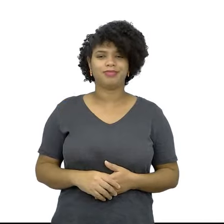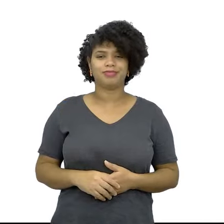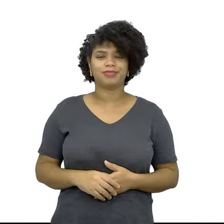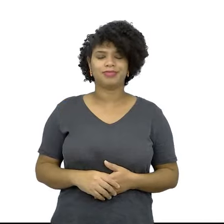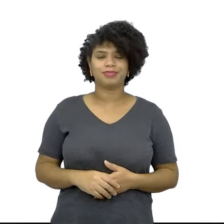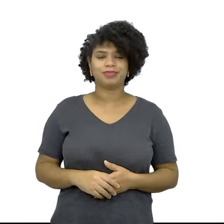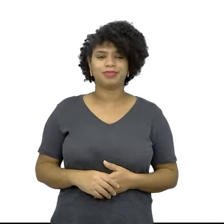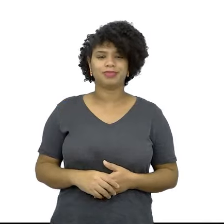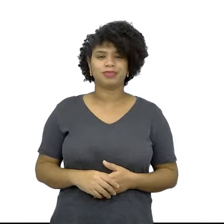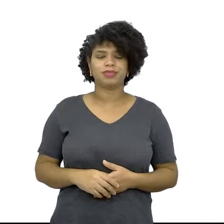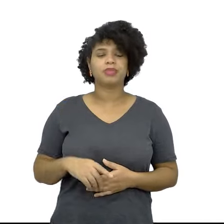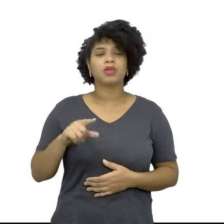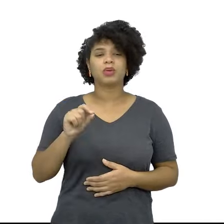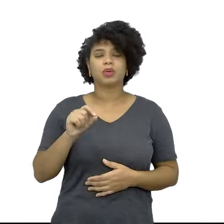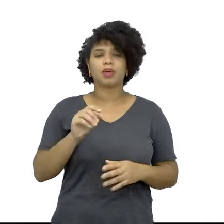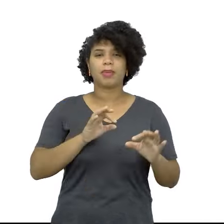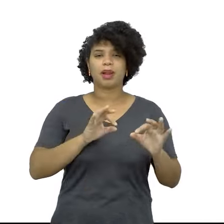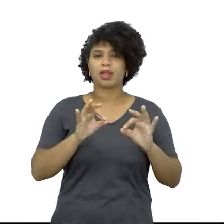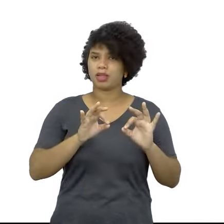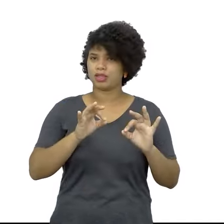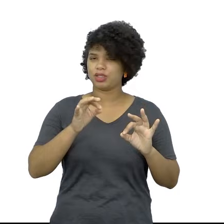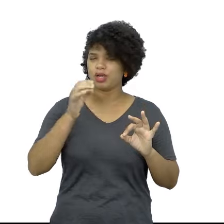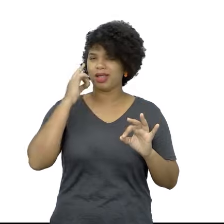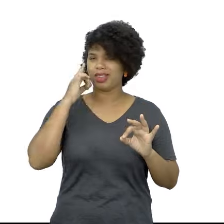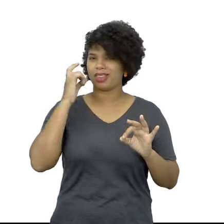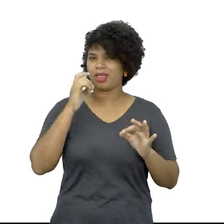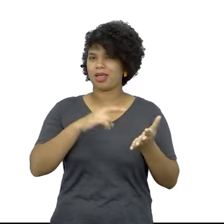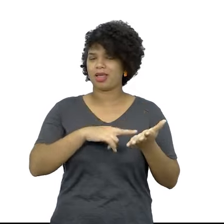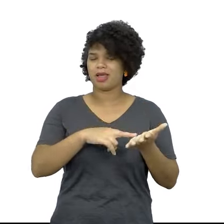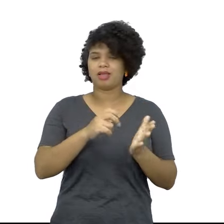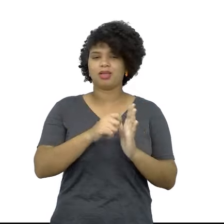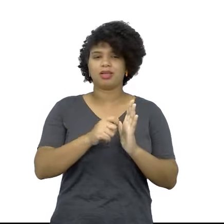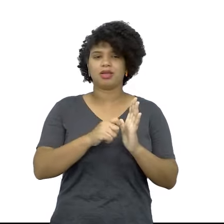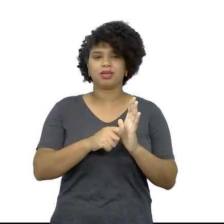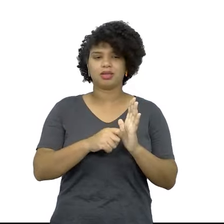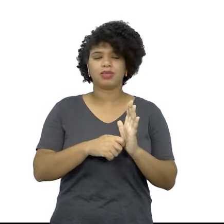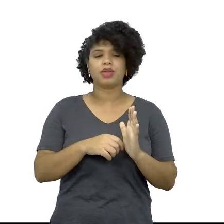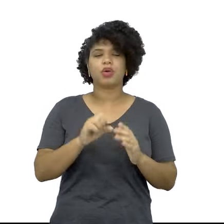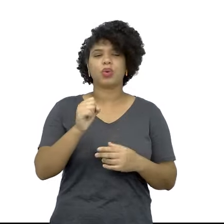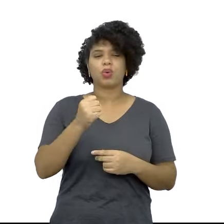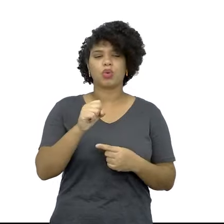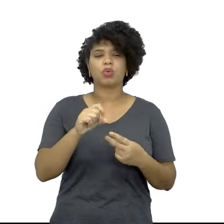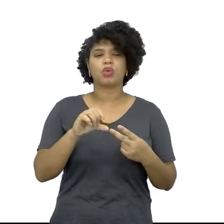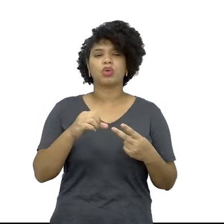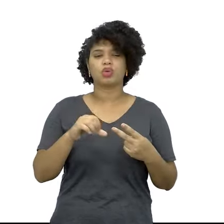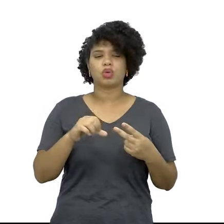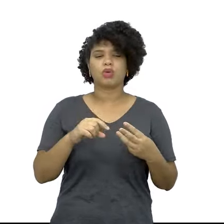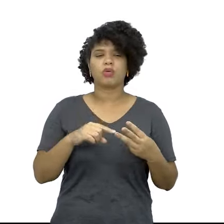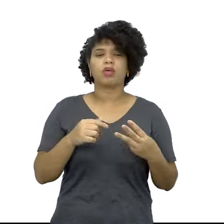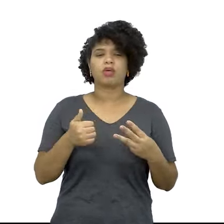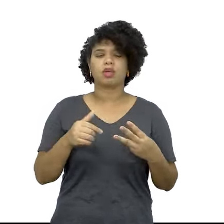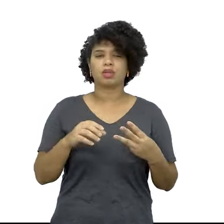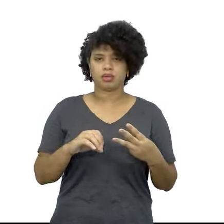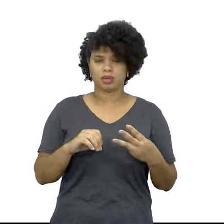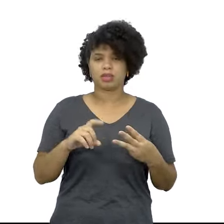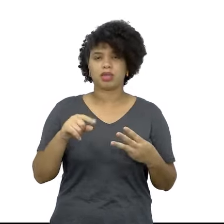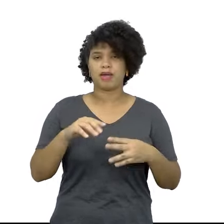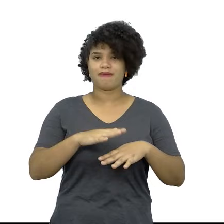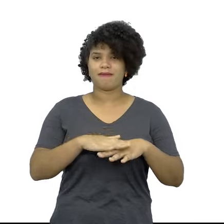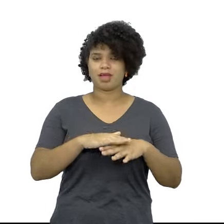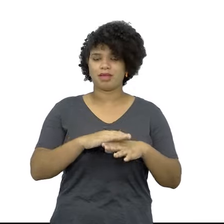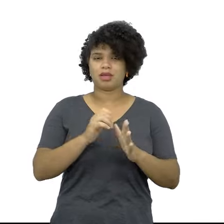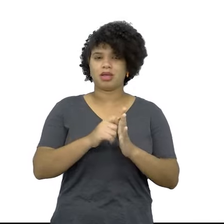da planejando a escrita de uma carta, né? A aula 8, 9 e 10, ela aborda aí essa produção